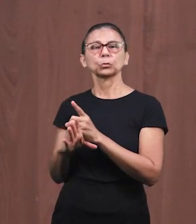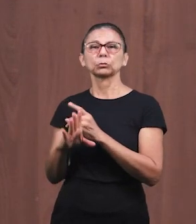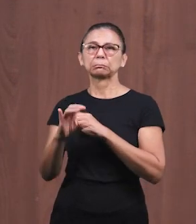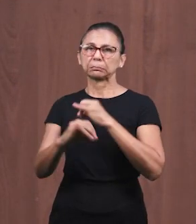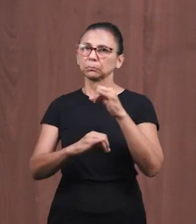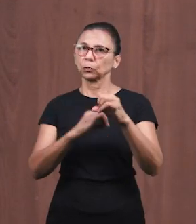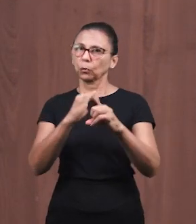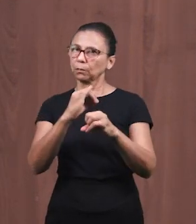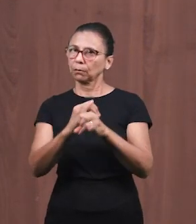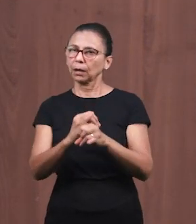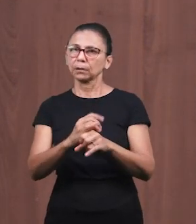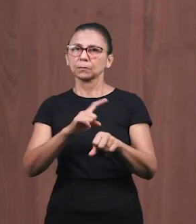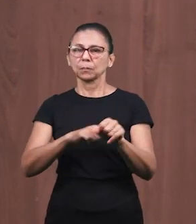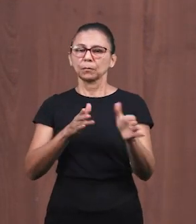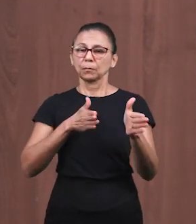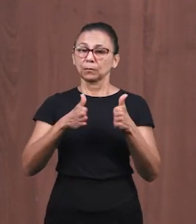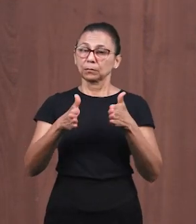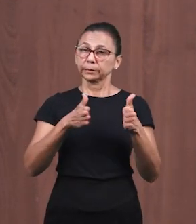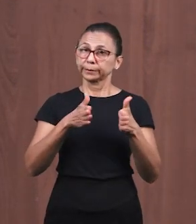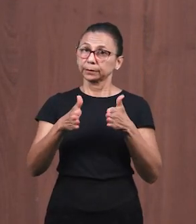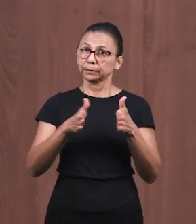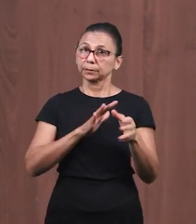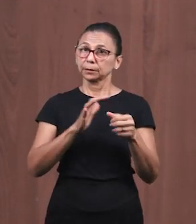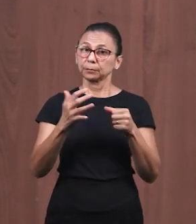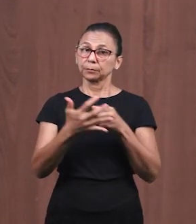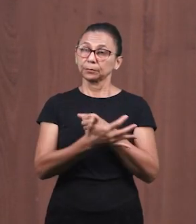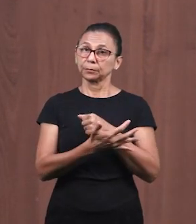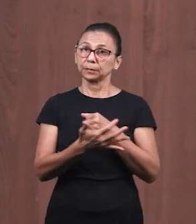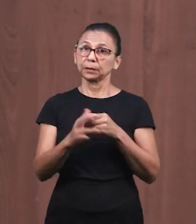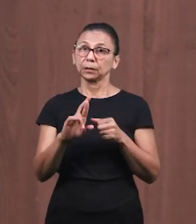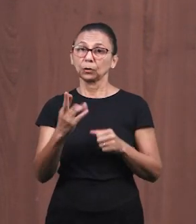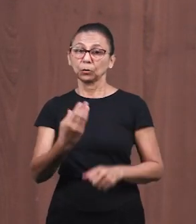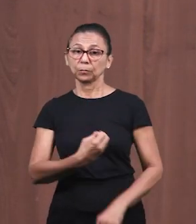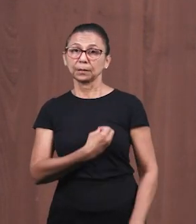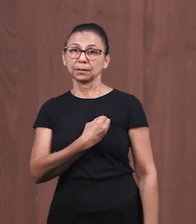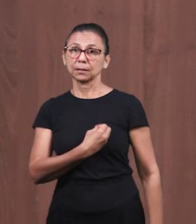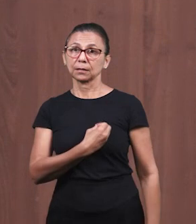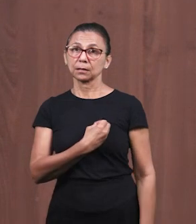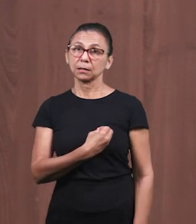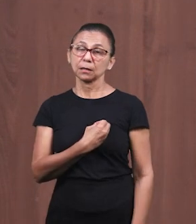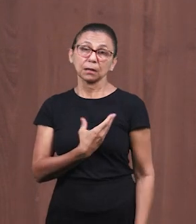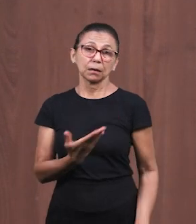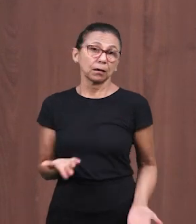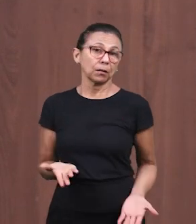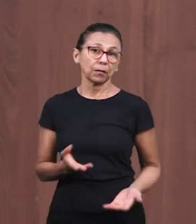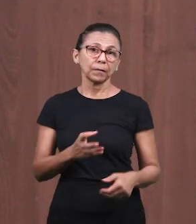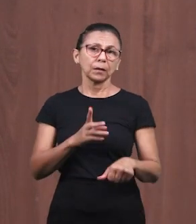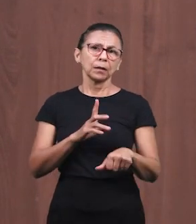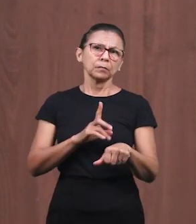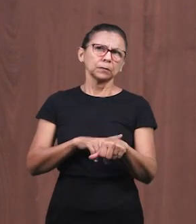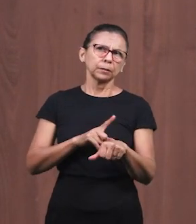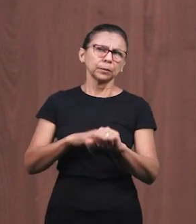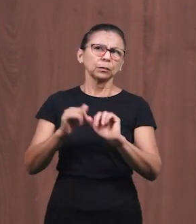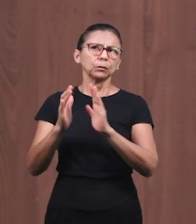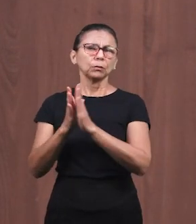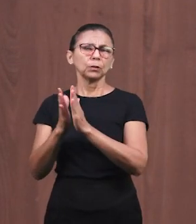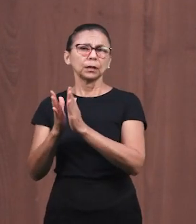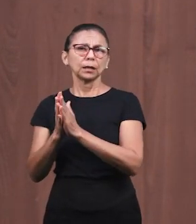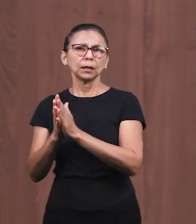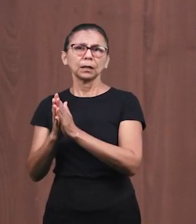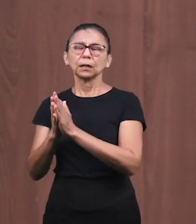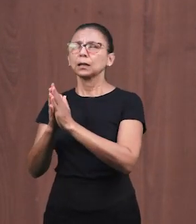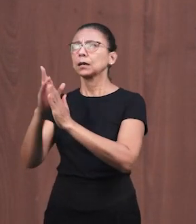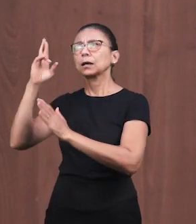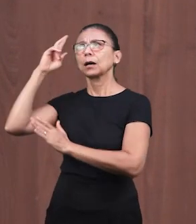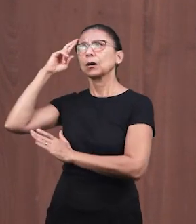seja online neste momento de pandemia que ainda vivemos ou presencial, ter um tempo para orar,